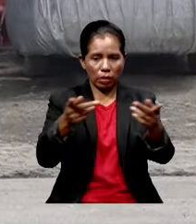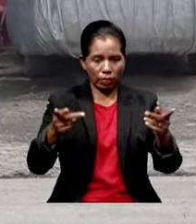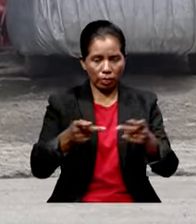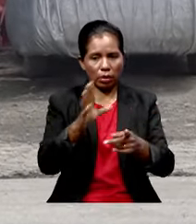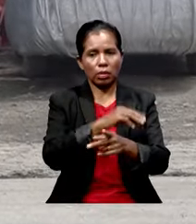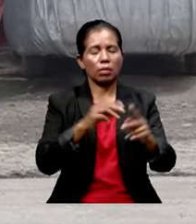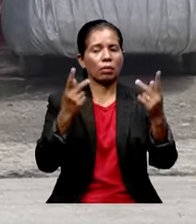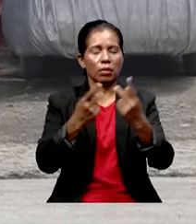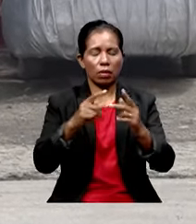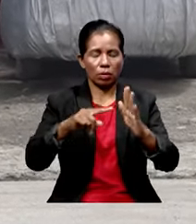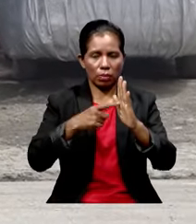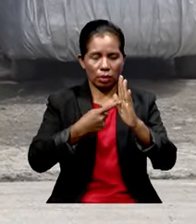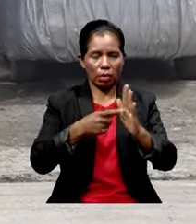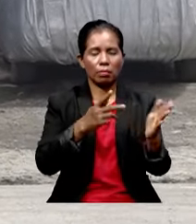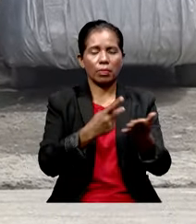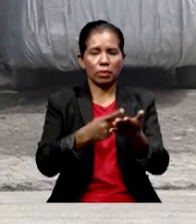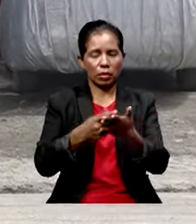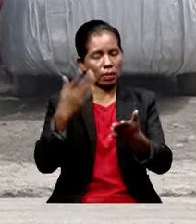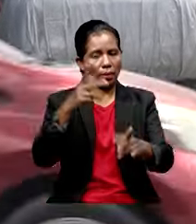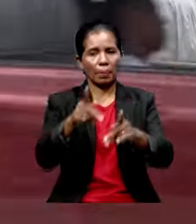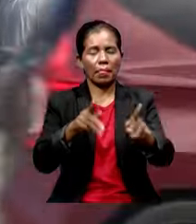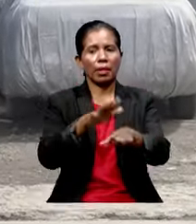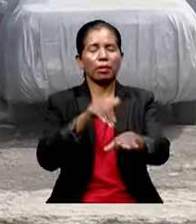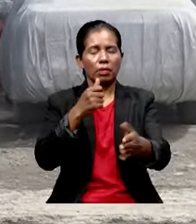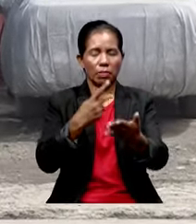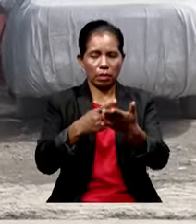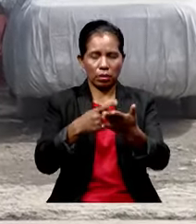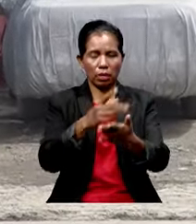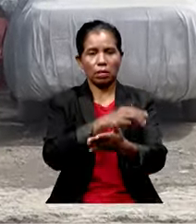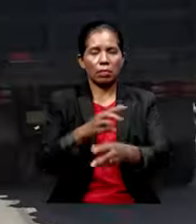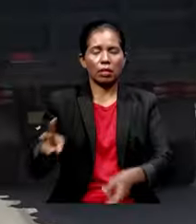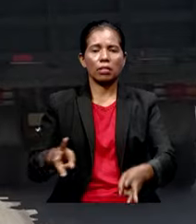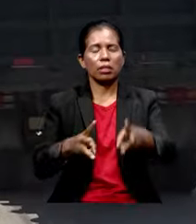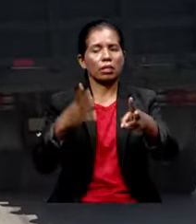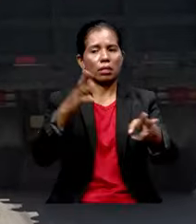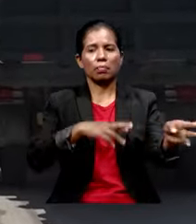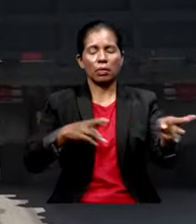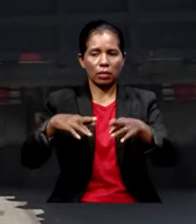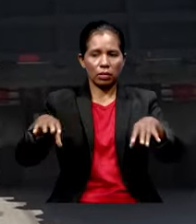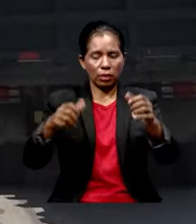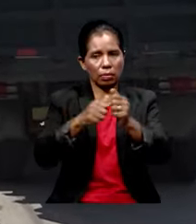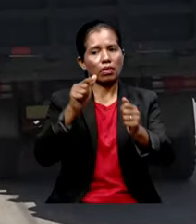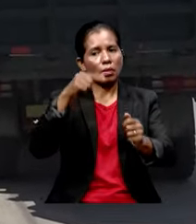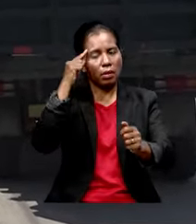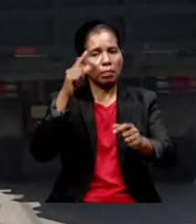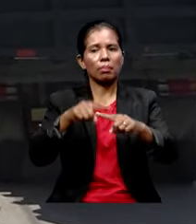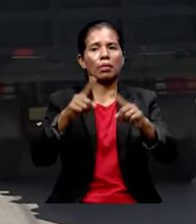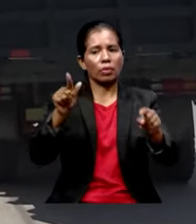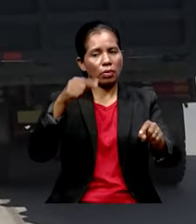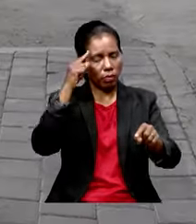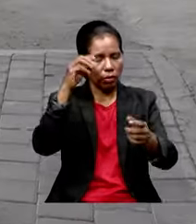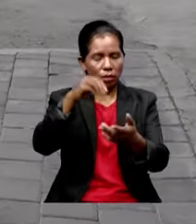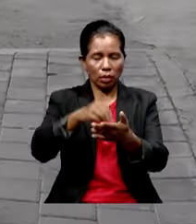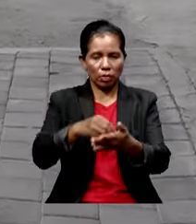de companhia a rua o projeto refere. Comunidade nebe afetado para o projeto de alargamento de estrada né, pronto, coopera o governo, mas bem, o governo tem que